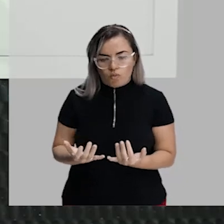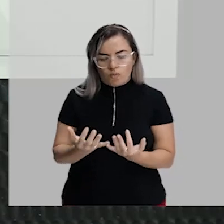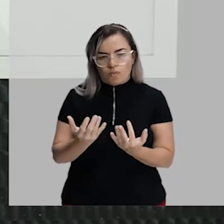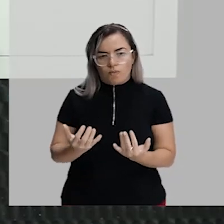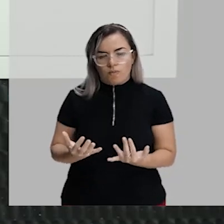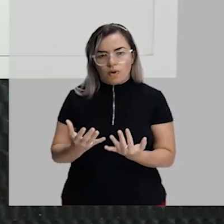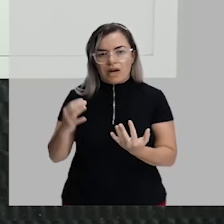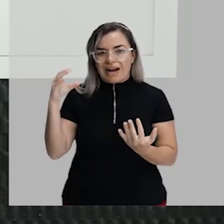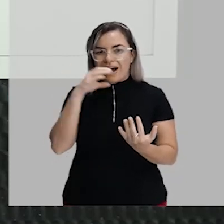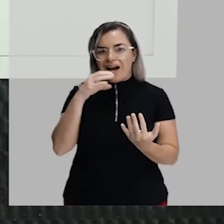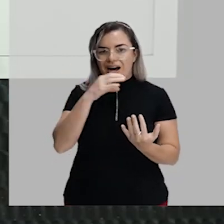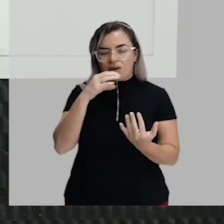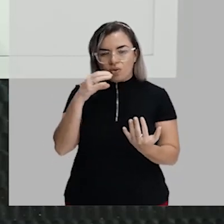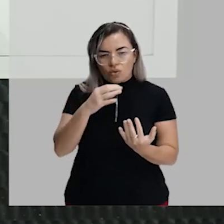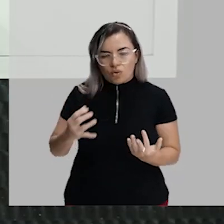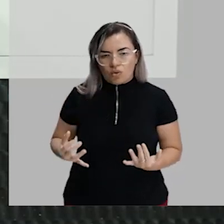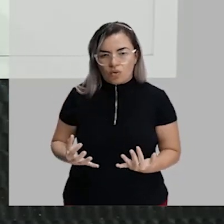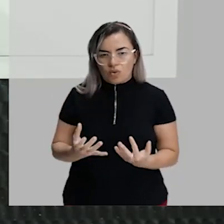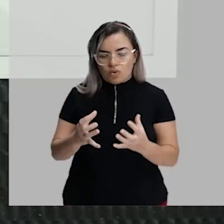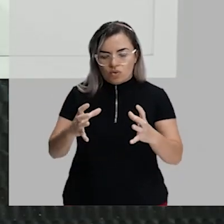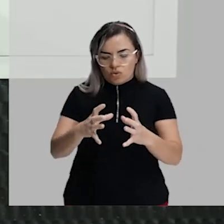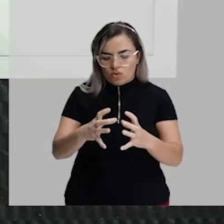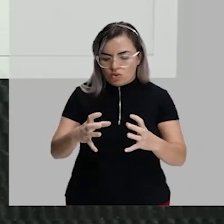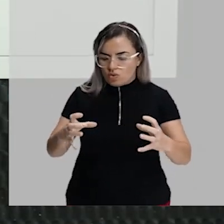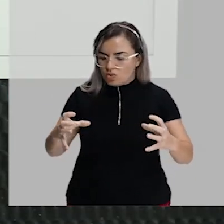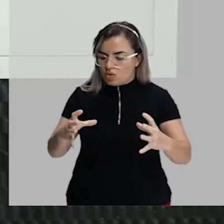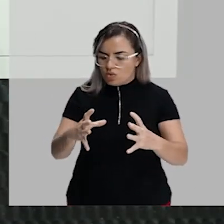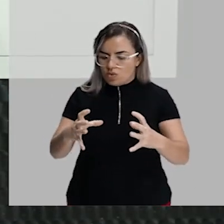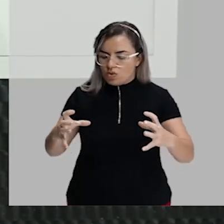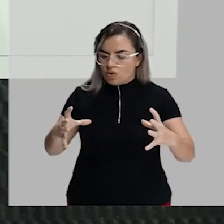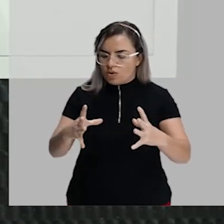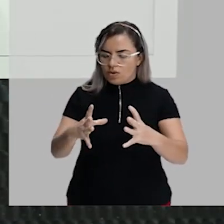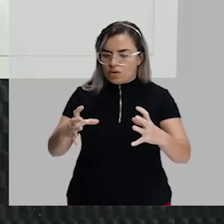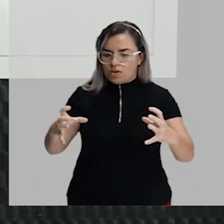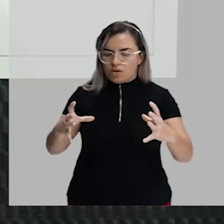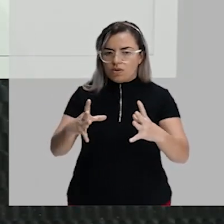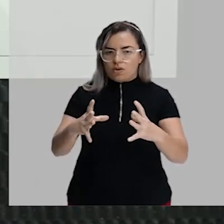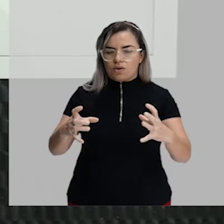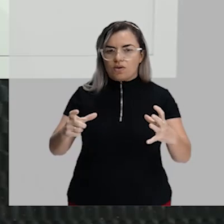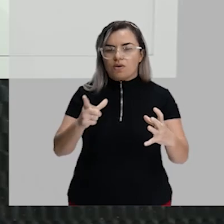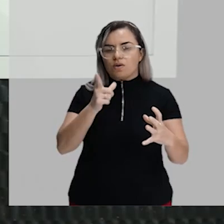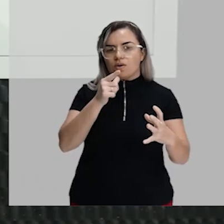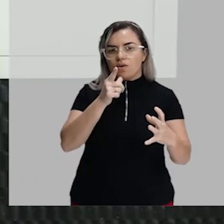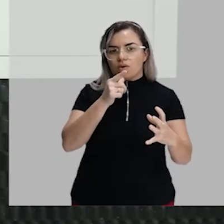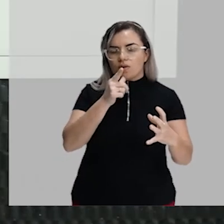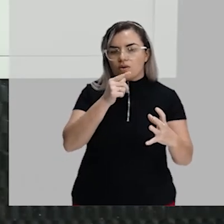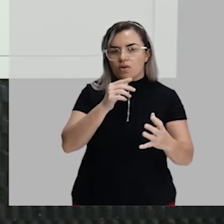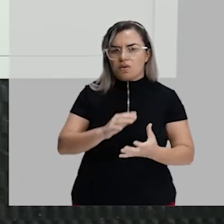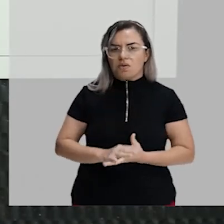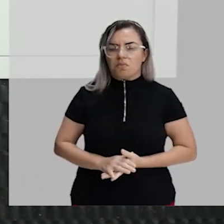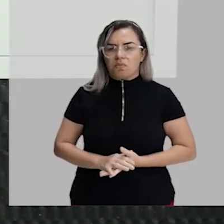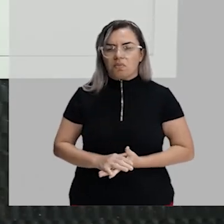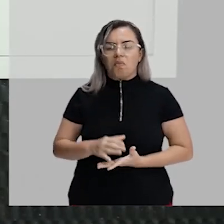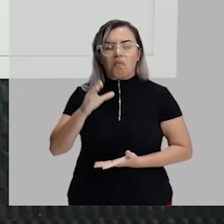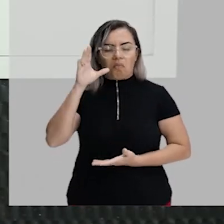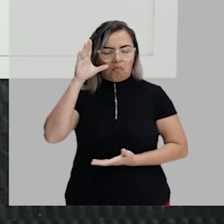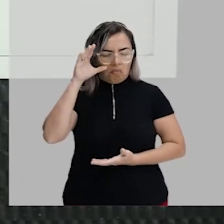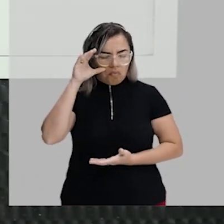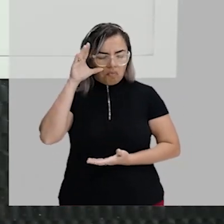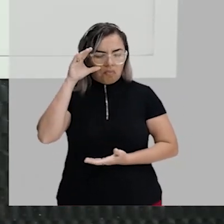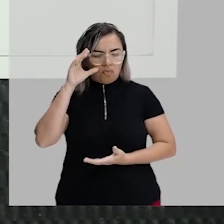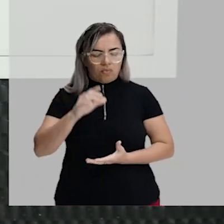se dilatar, ela aumentar o seu volume, a água ela vai fazer um processo tanto quanto curioso. Ela